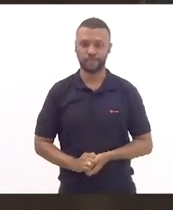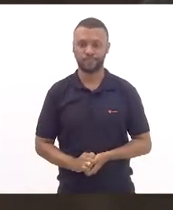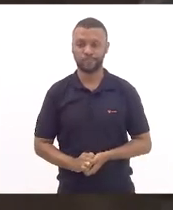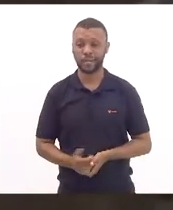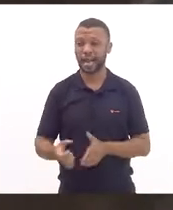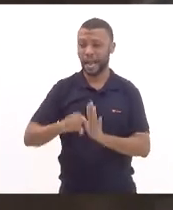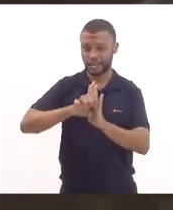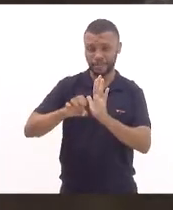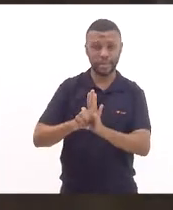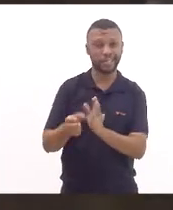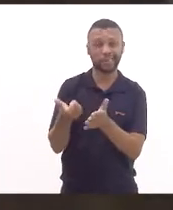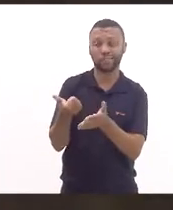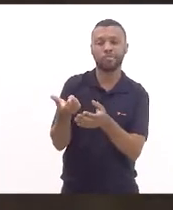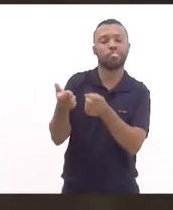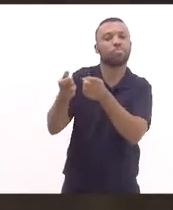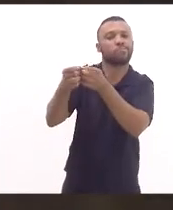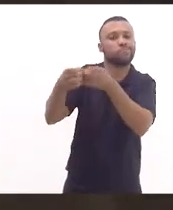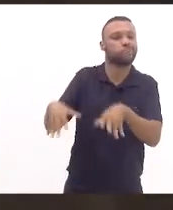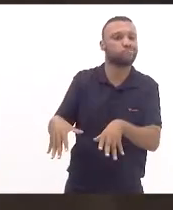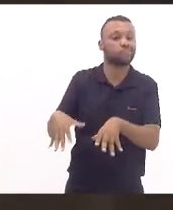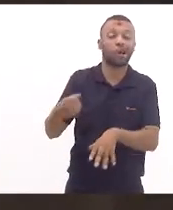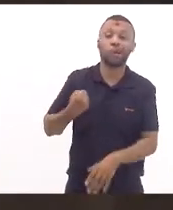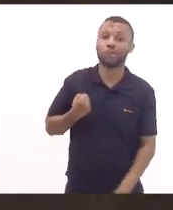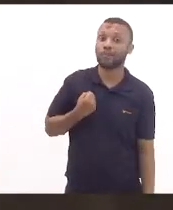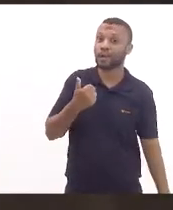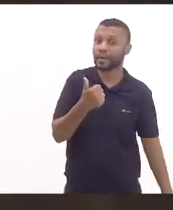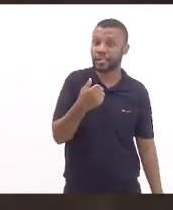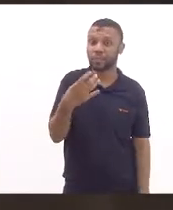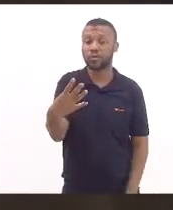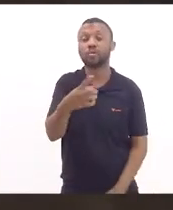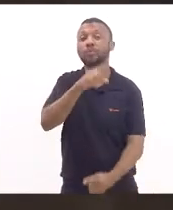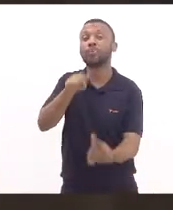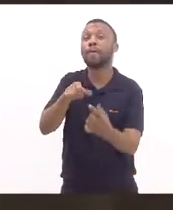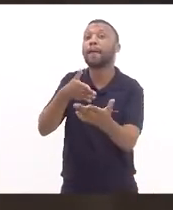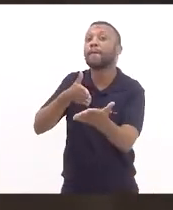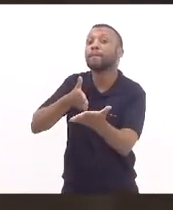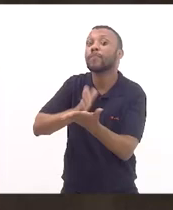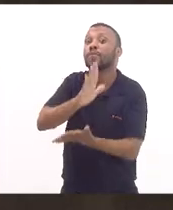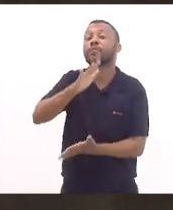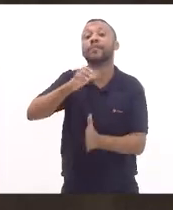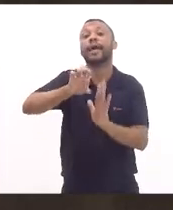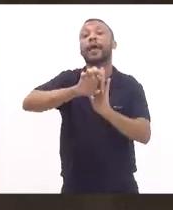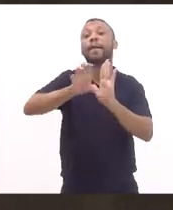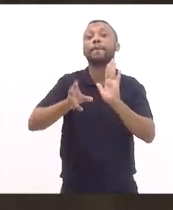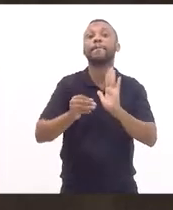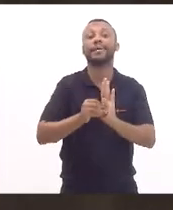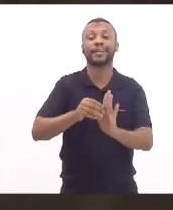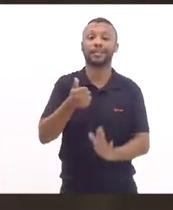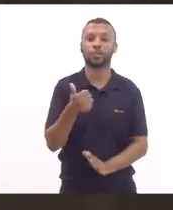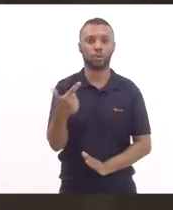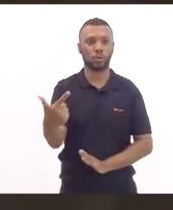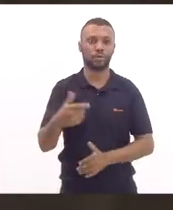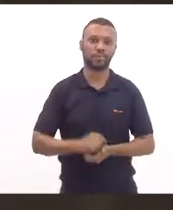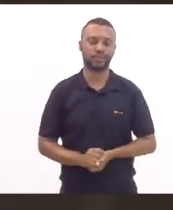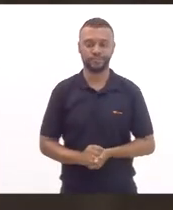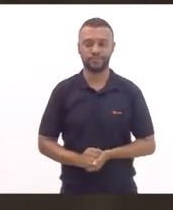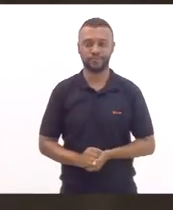Prejudicadas as emendas número 14 pela aprovação da emenda 12.